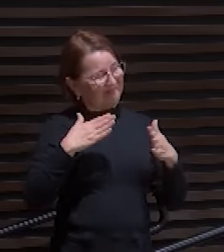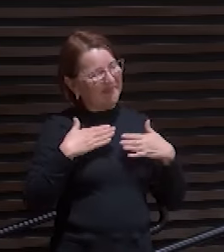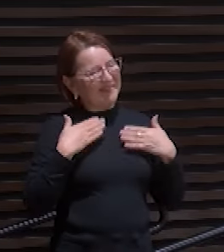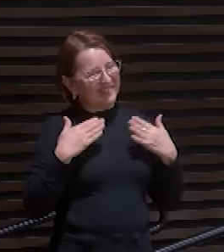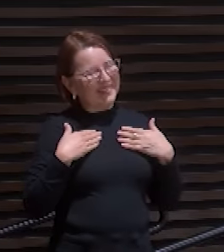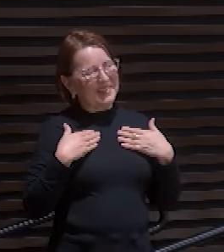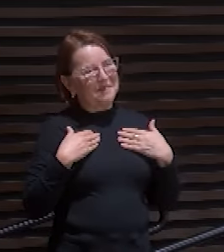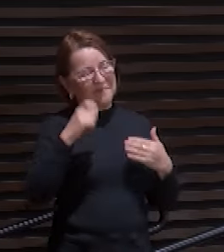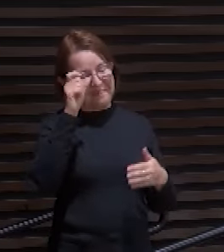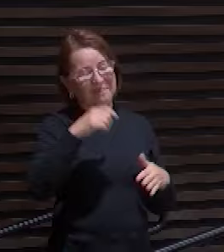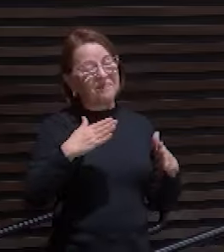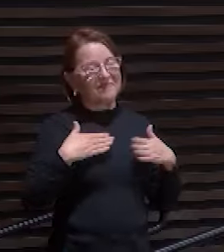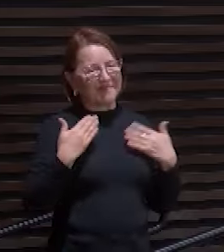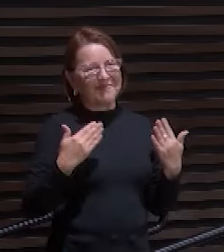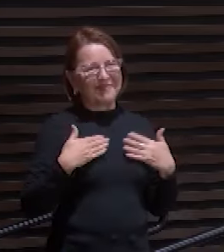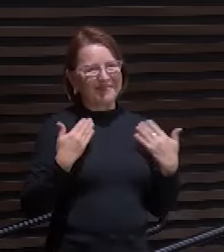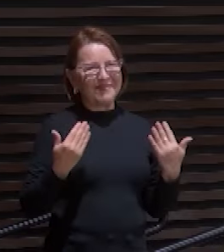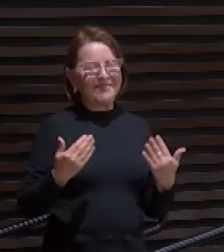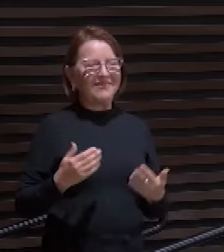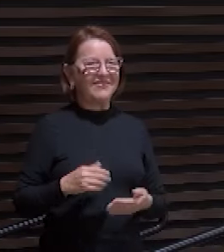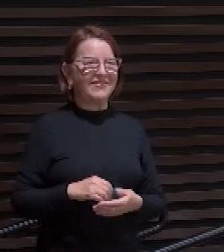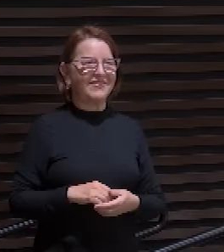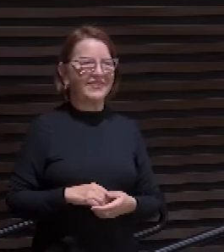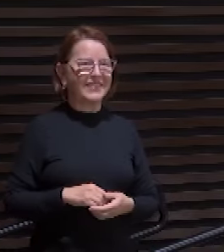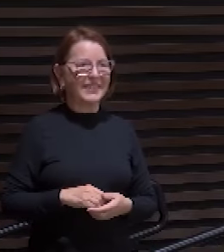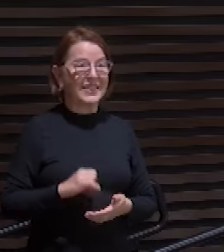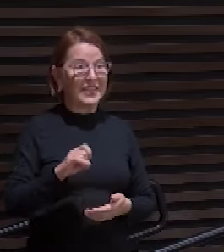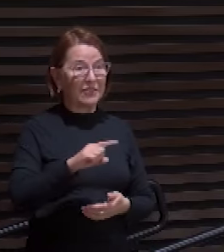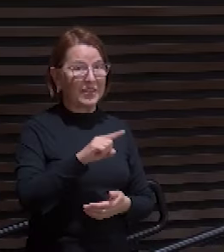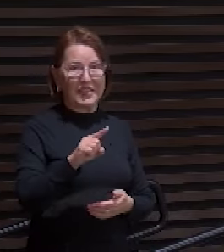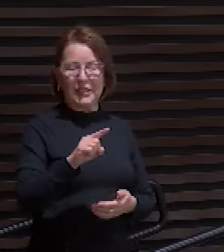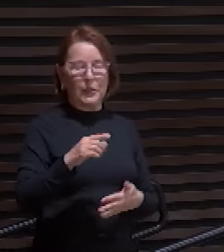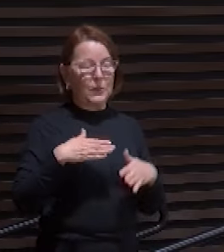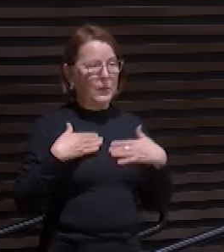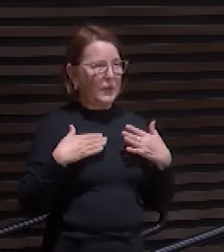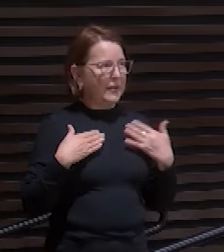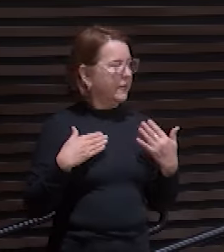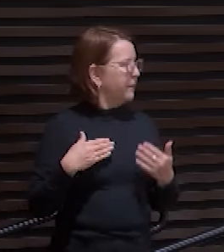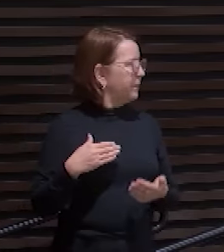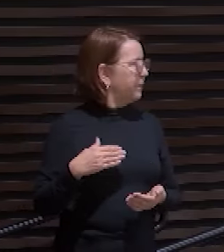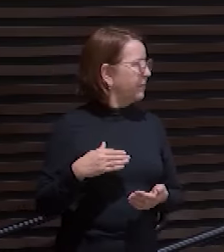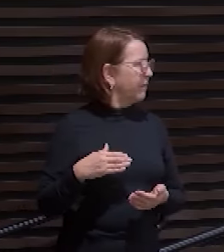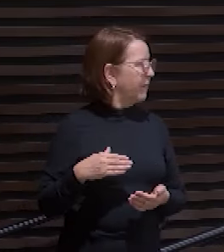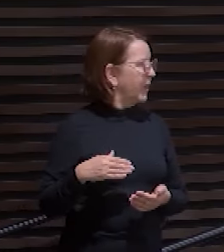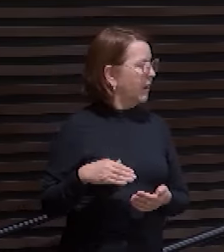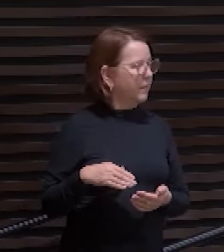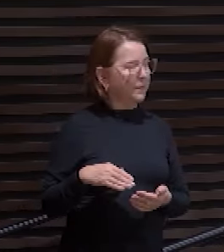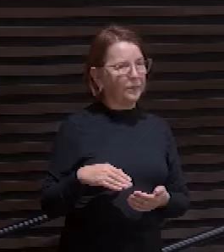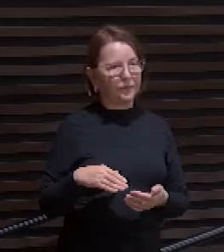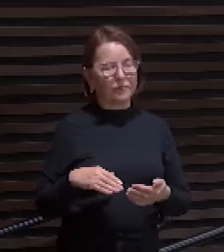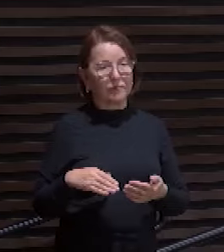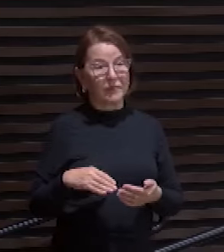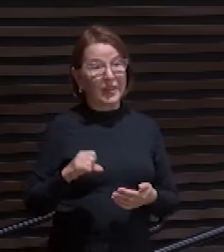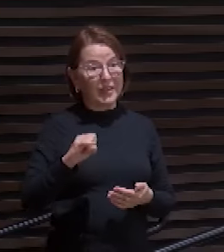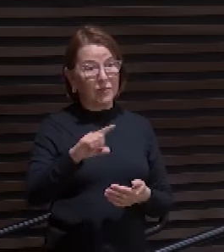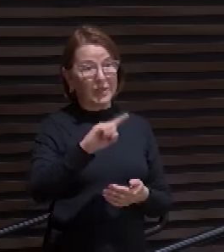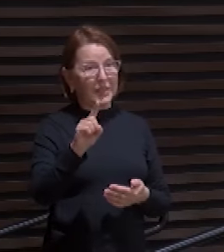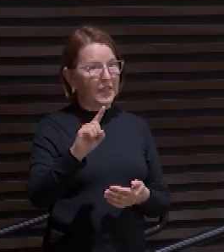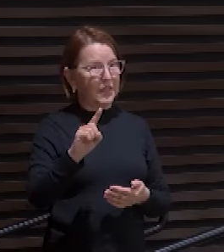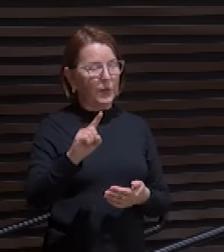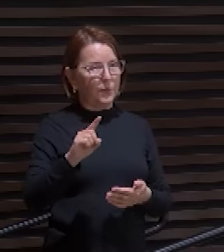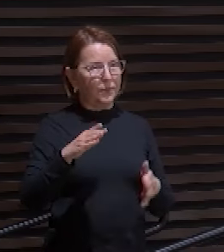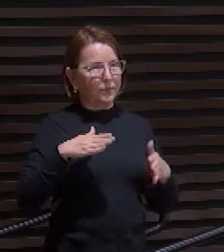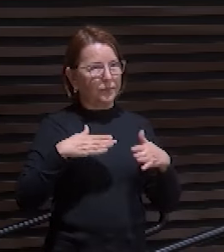é uma pessoa alegre. Se você não está contente com o seu, já que eu citei o meu aqui, se você não está contente com o seu